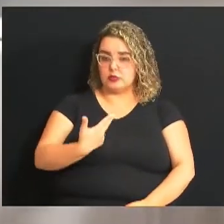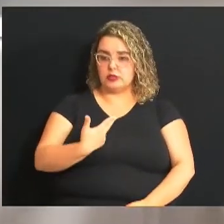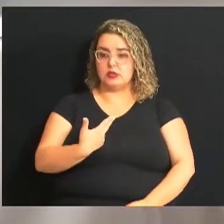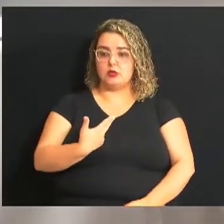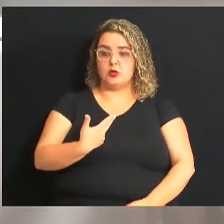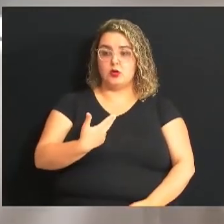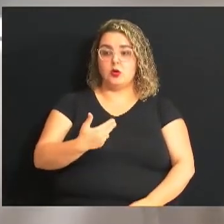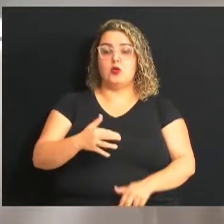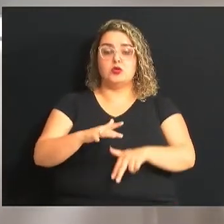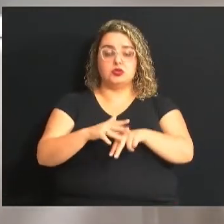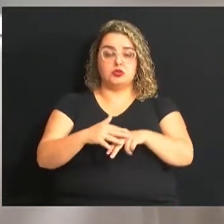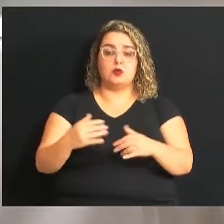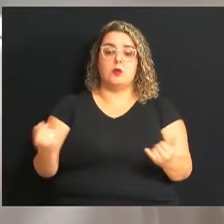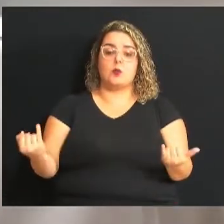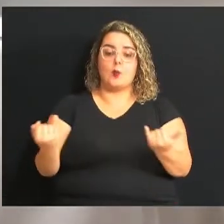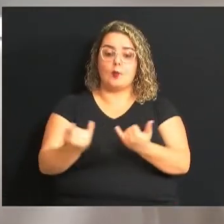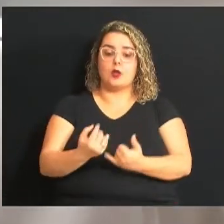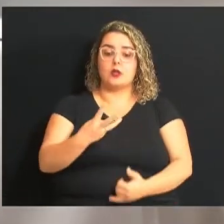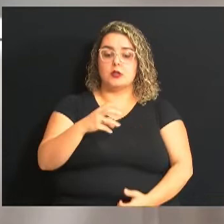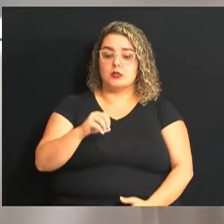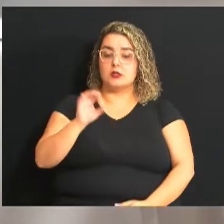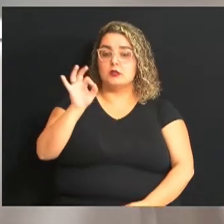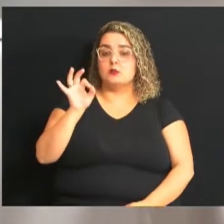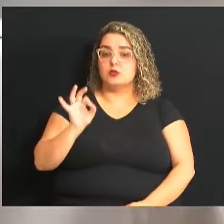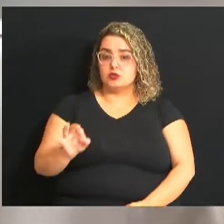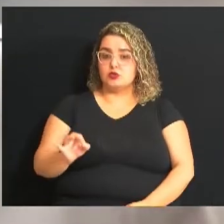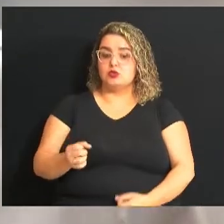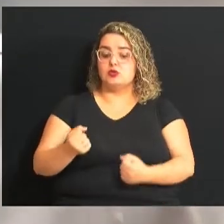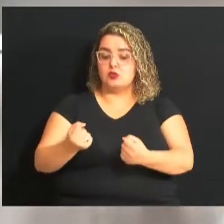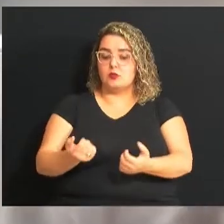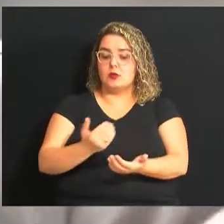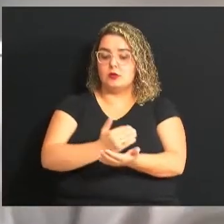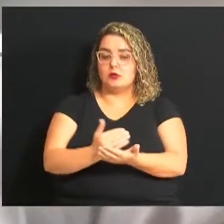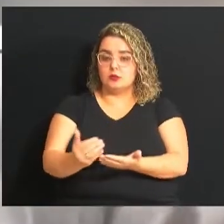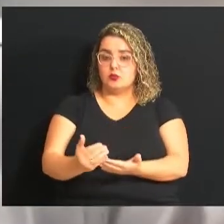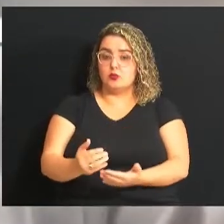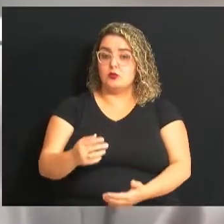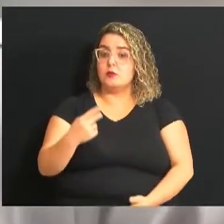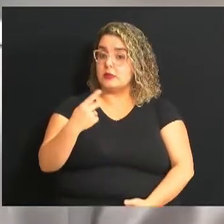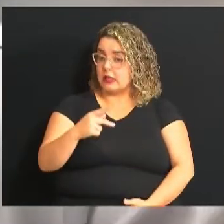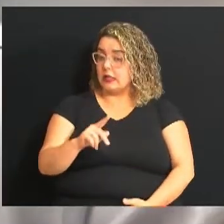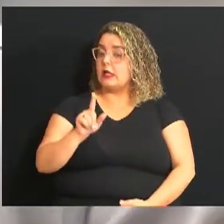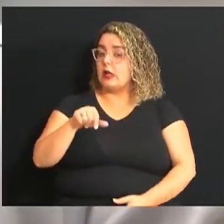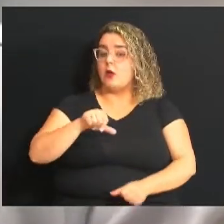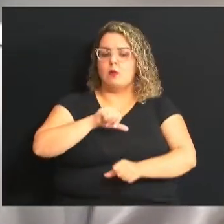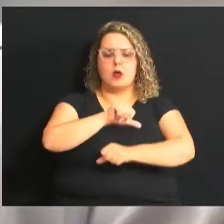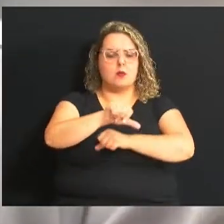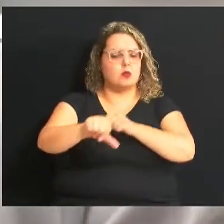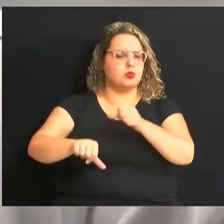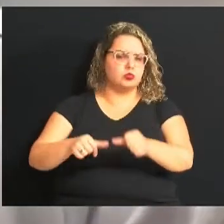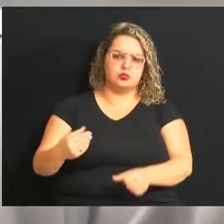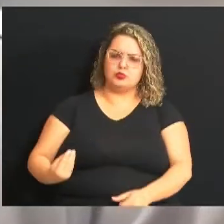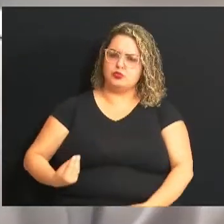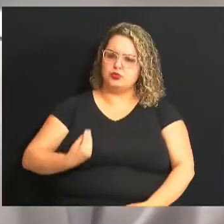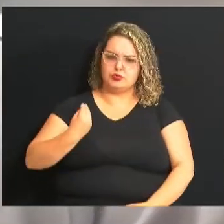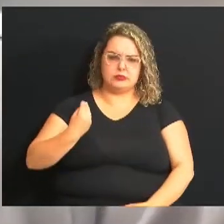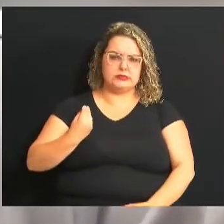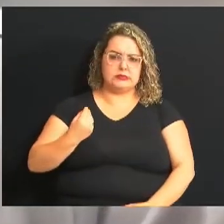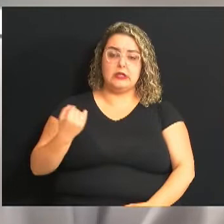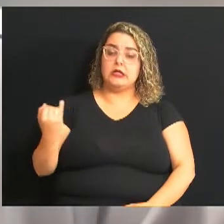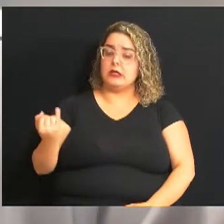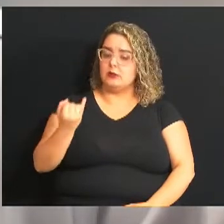já emagreceu 30% do peso inicial, o que para ele já é uma mudança de vida muito